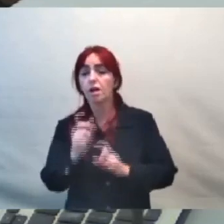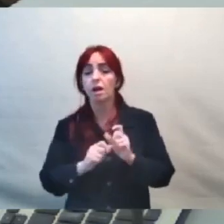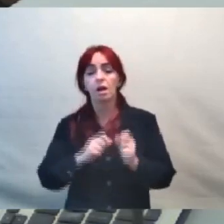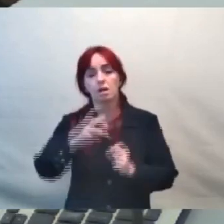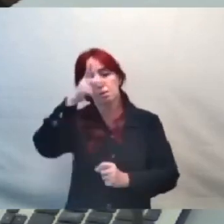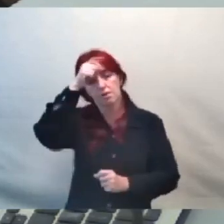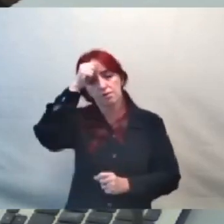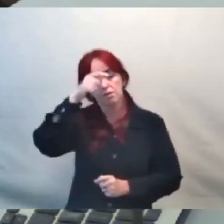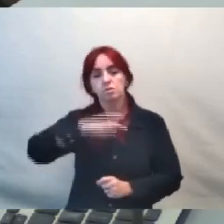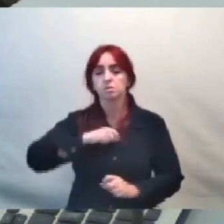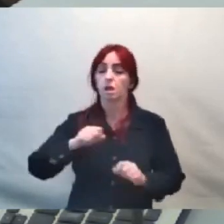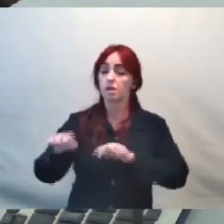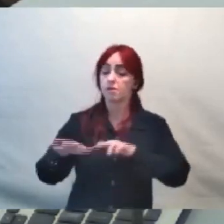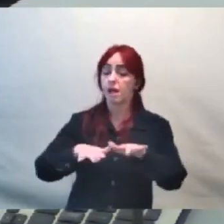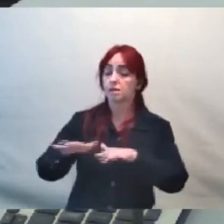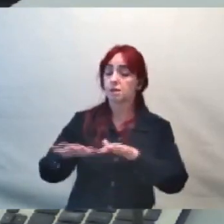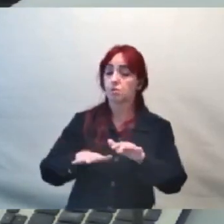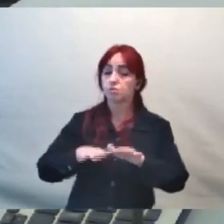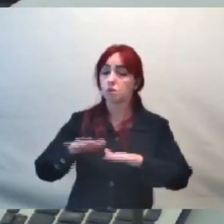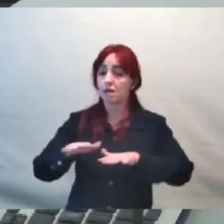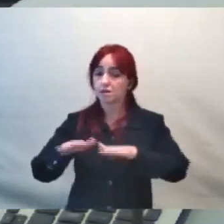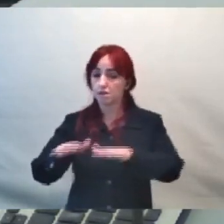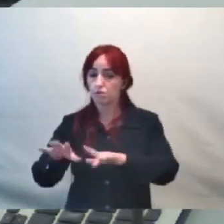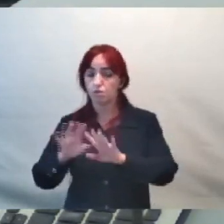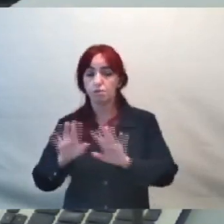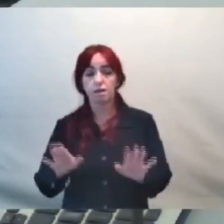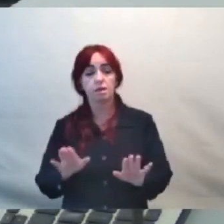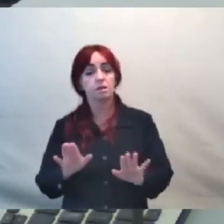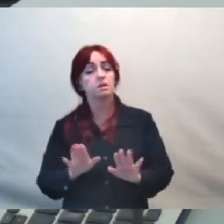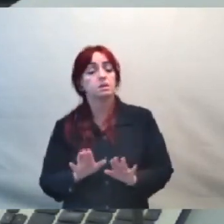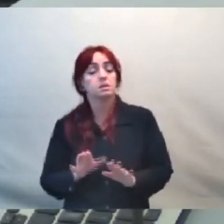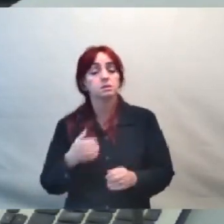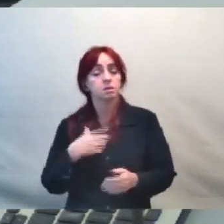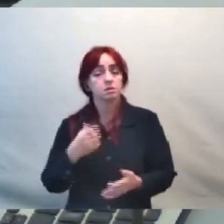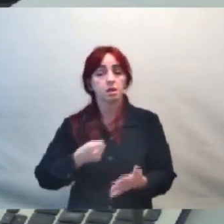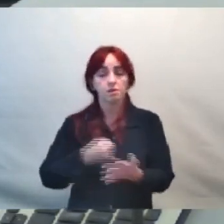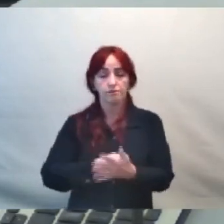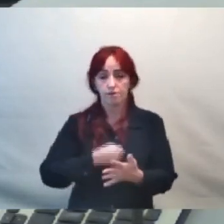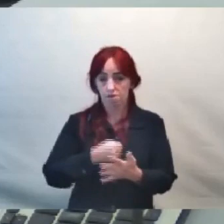etc. Ainda assim, a gente está enfrentando